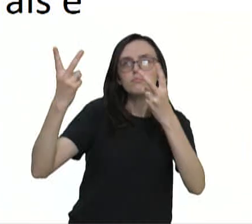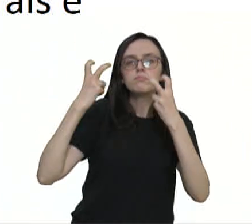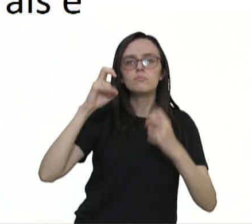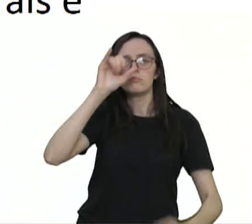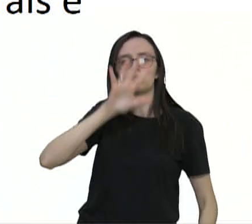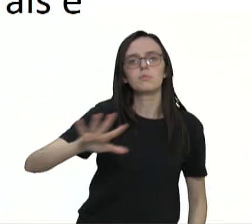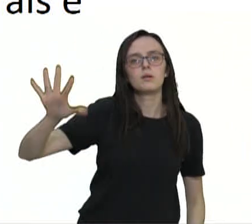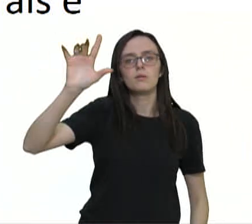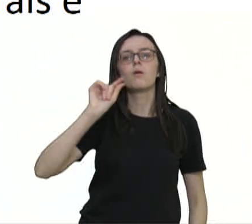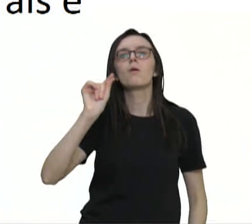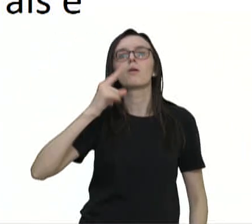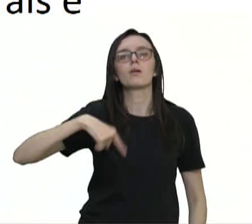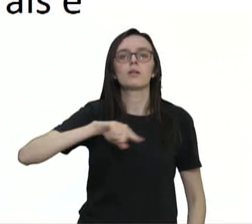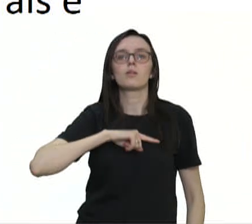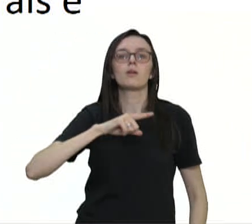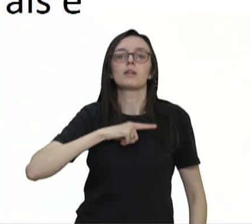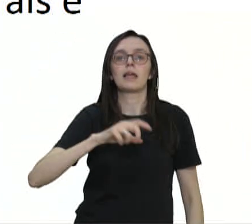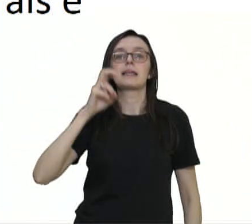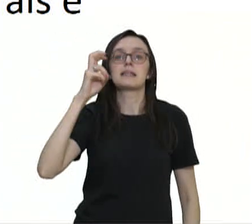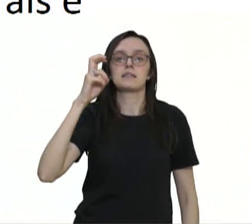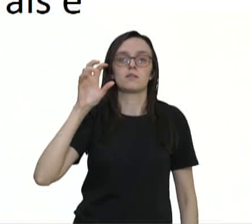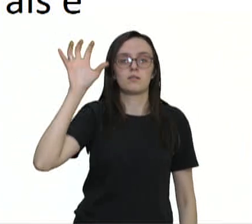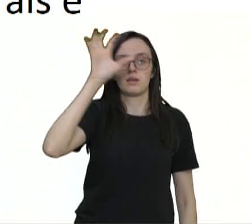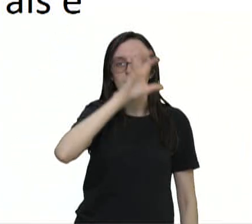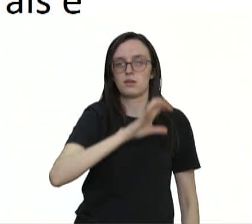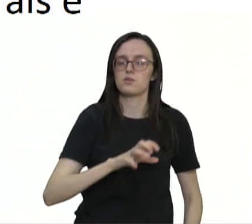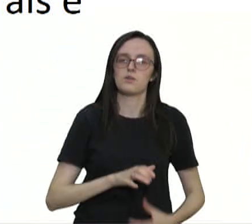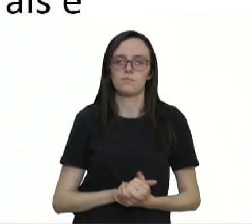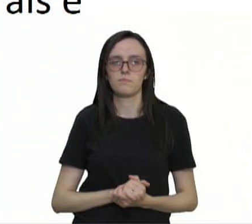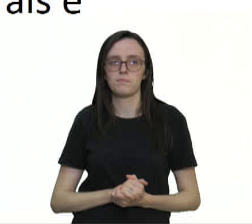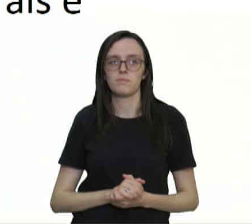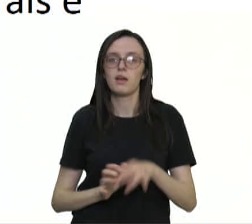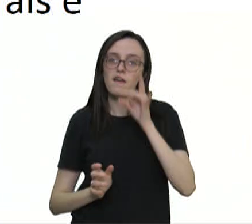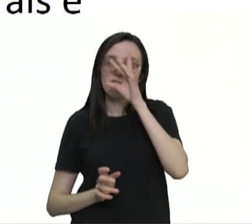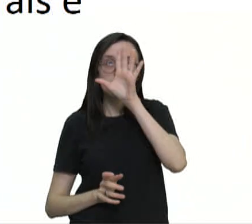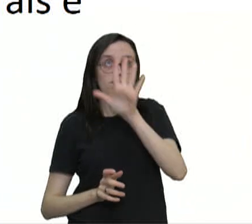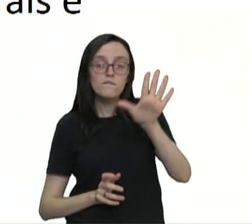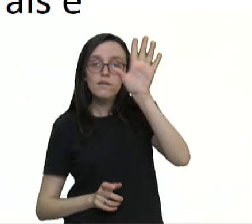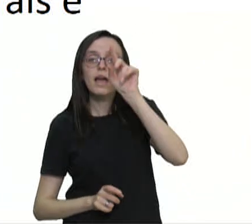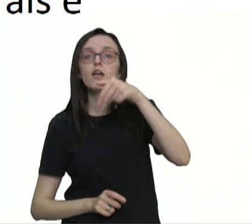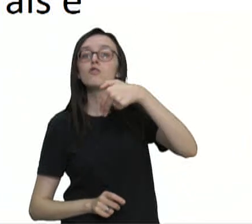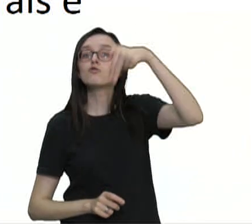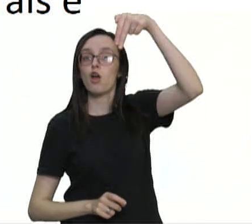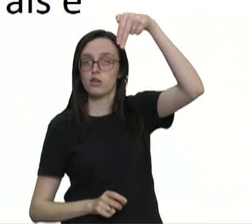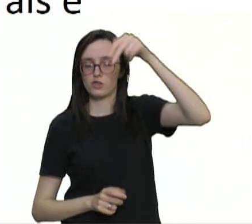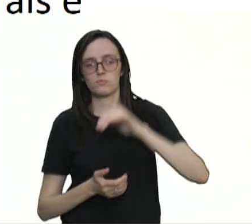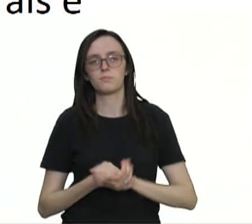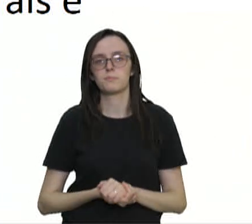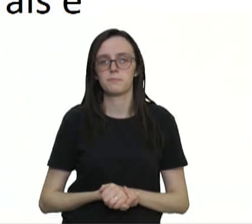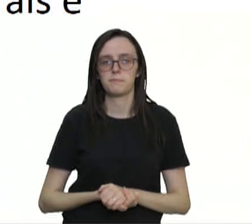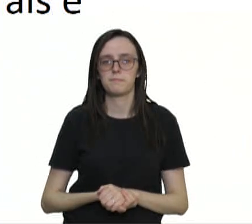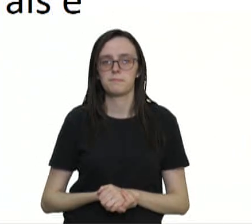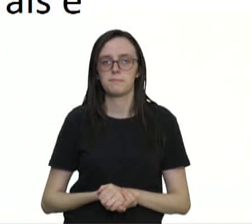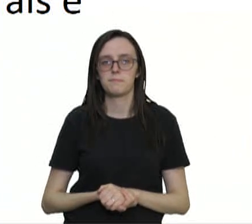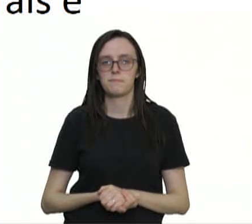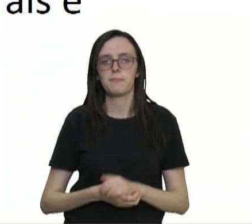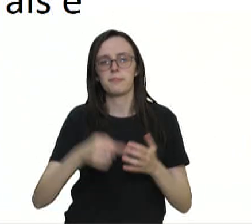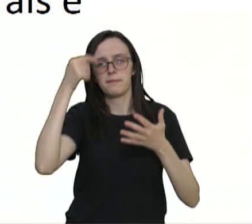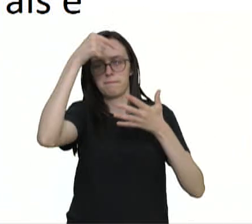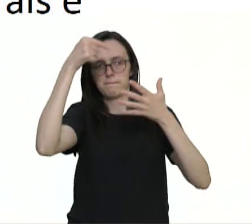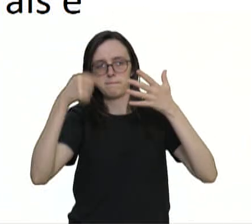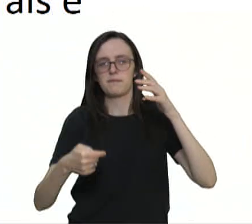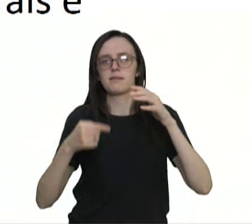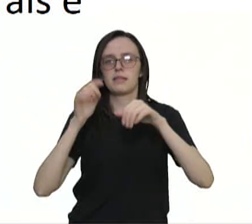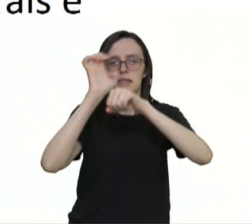mapa aqui que nós temos as 5 regiões. Então, o verde aqui é a região norte, né? Então, Rondônia, Acre,